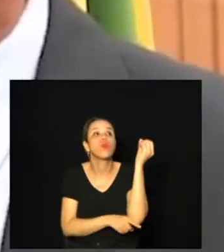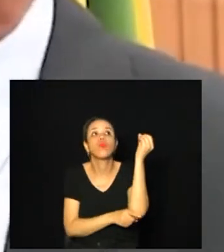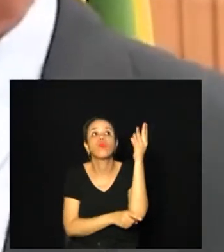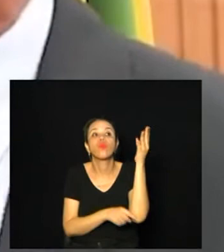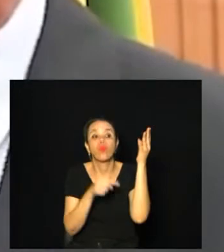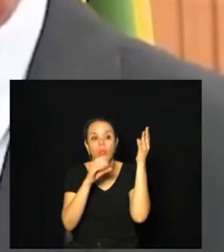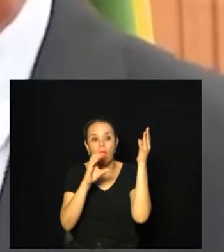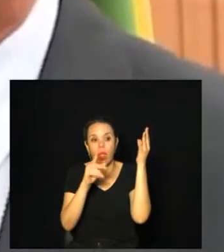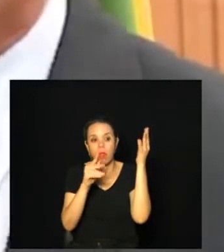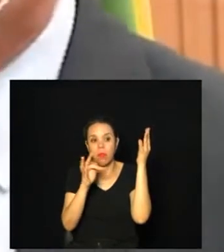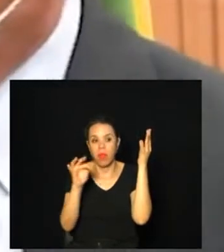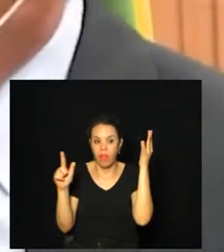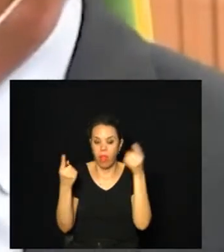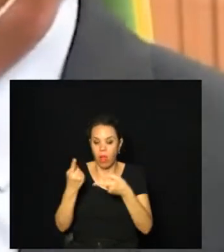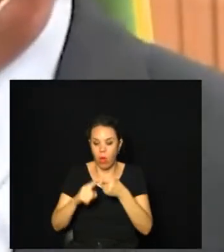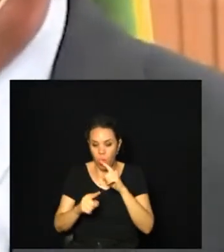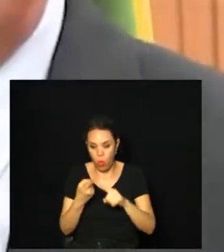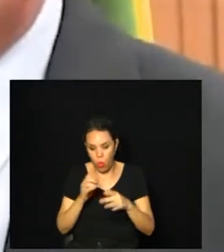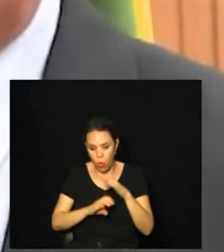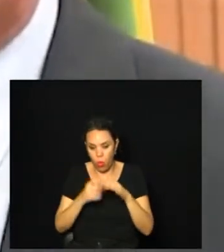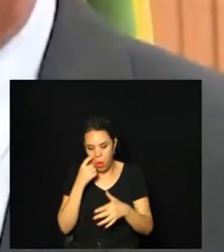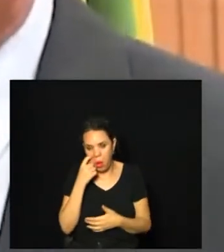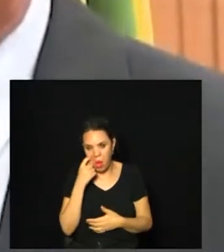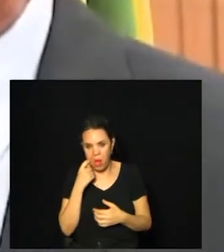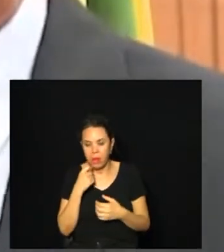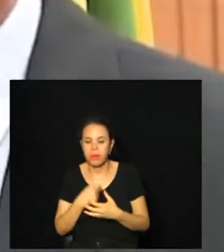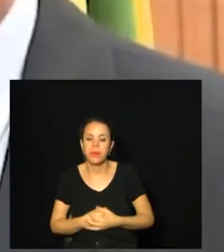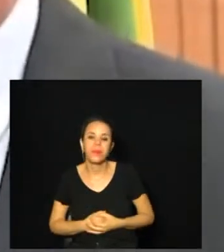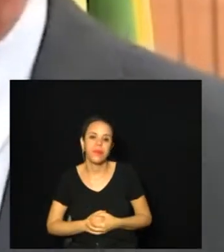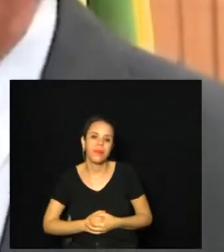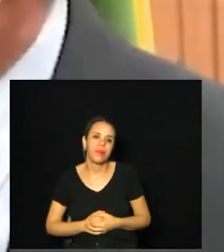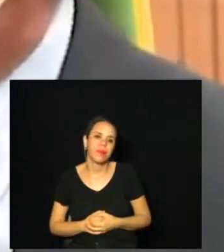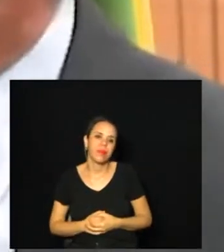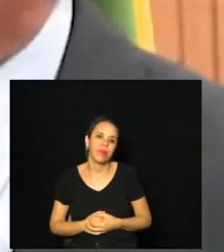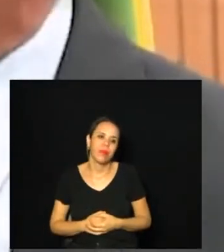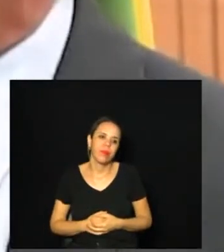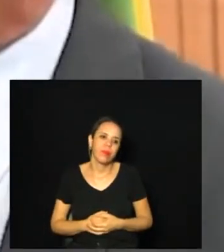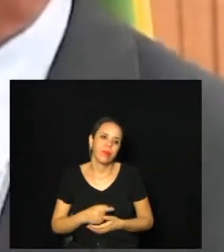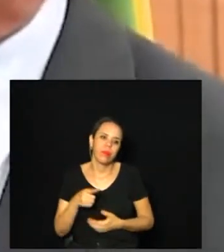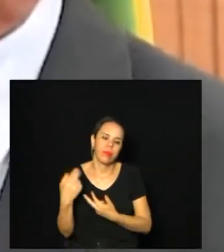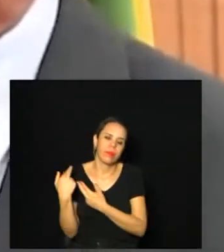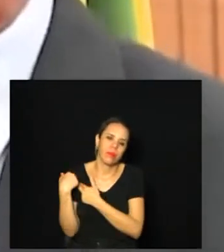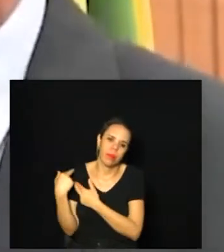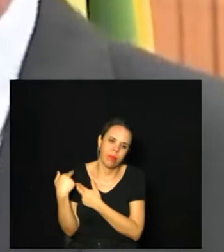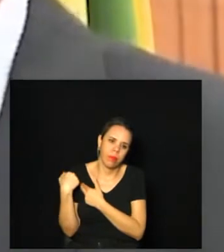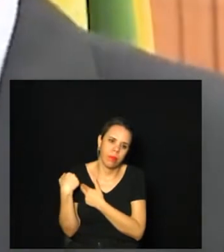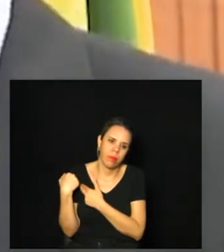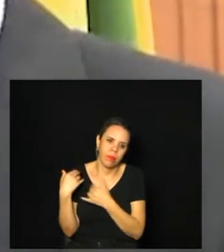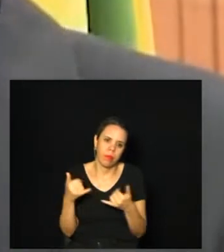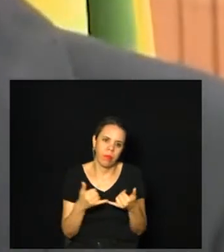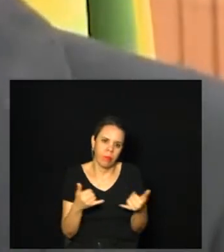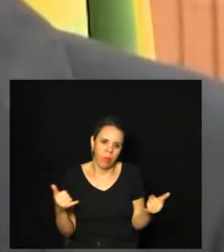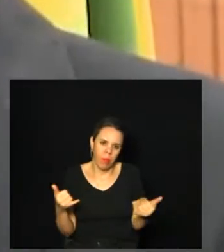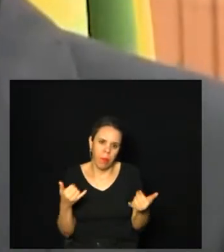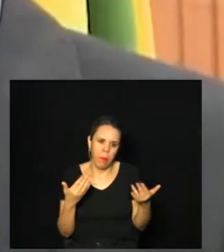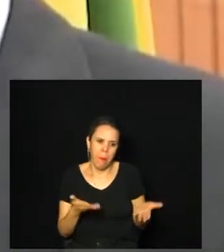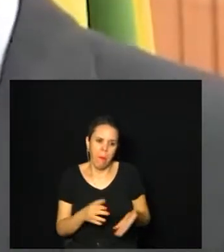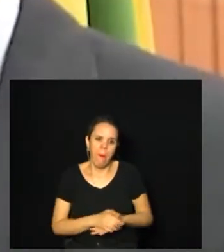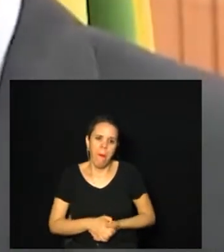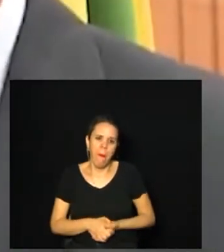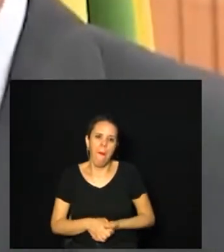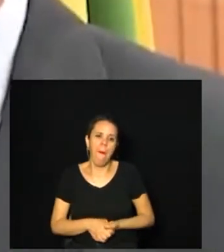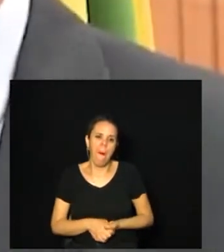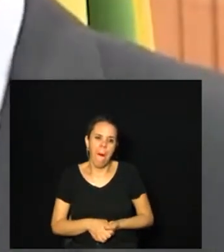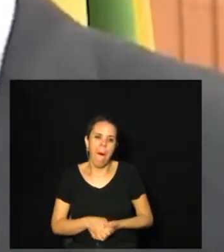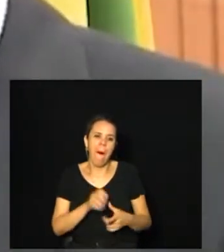CPFL, ela faz um acordo com essas empresas e ela é responsável por esses por essas empresas